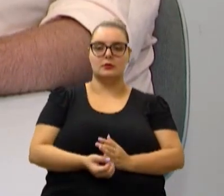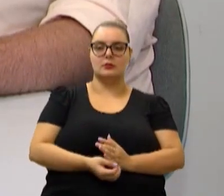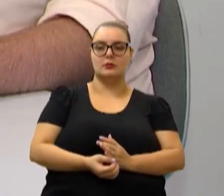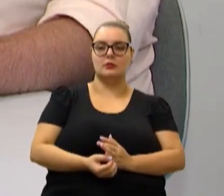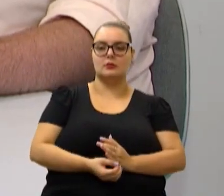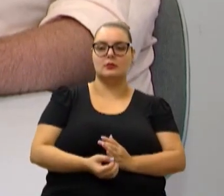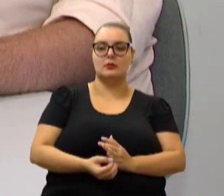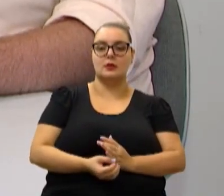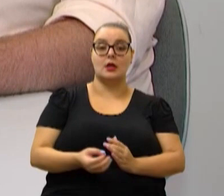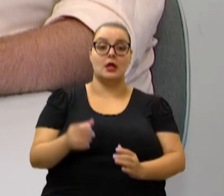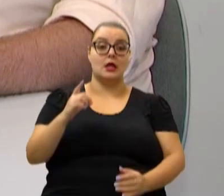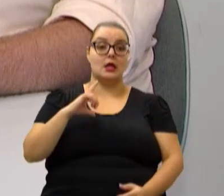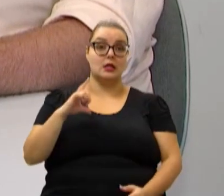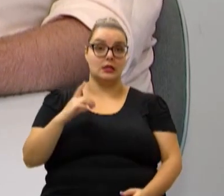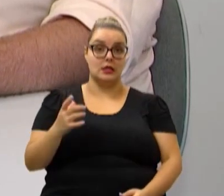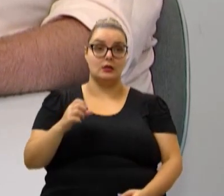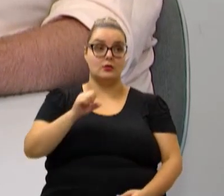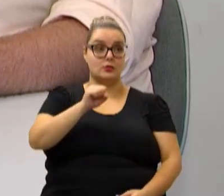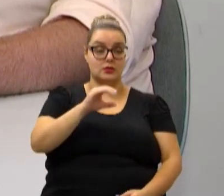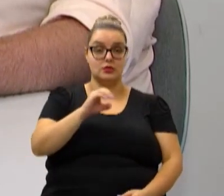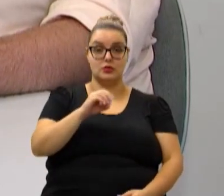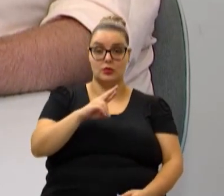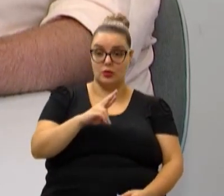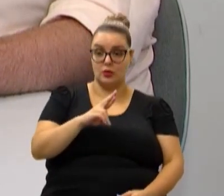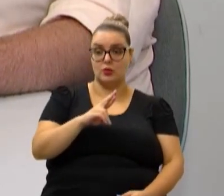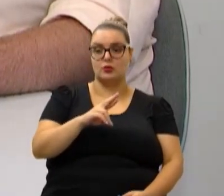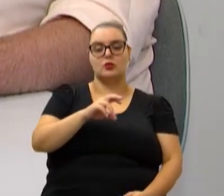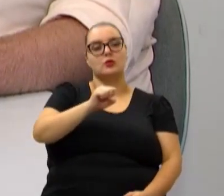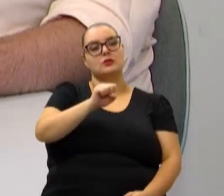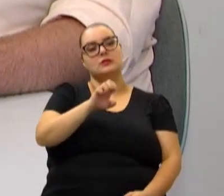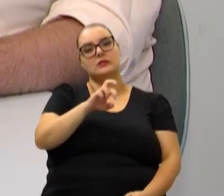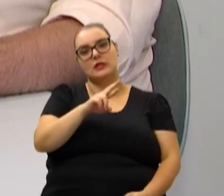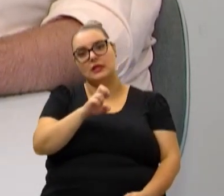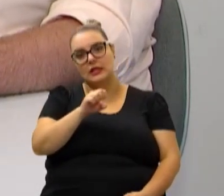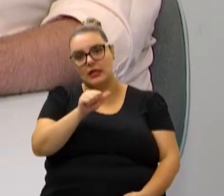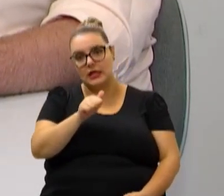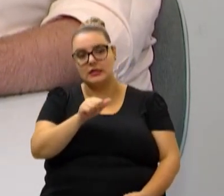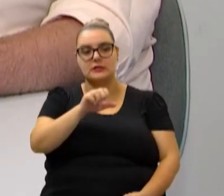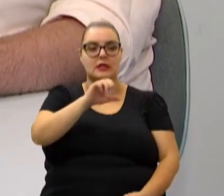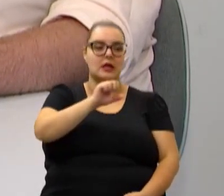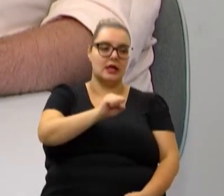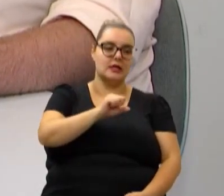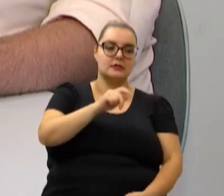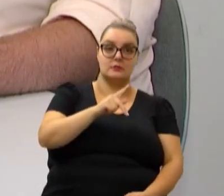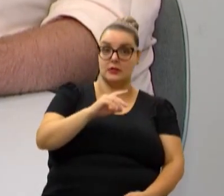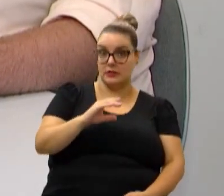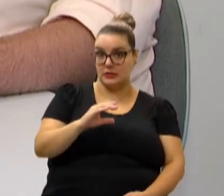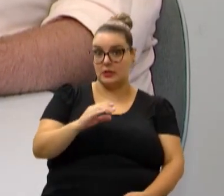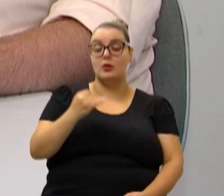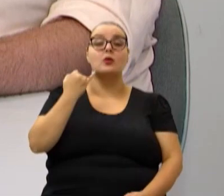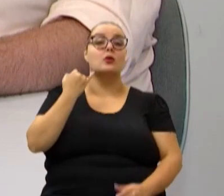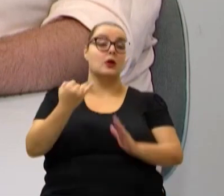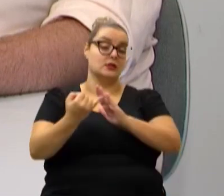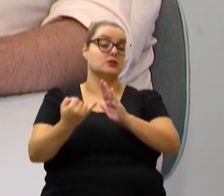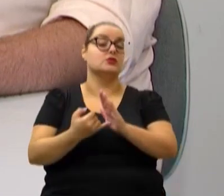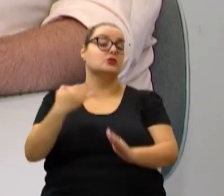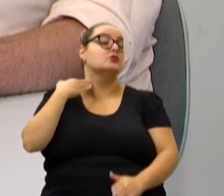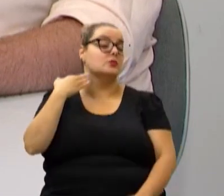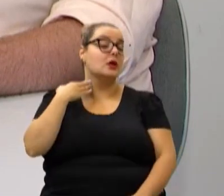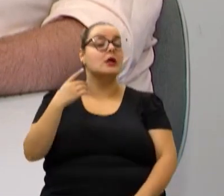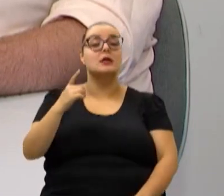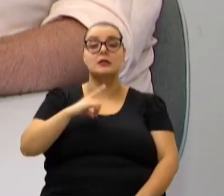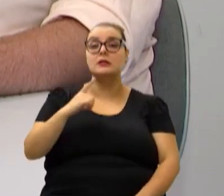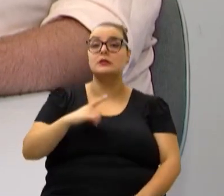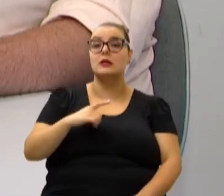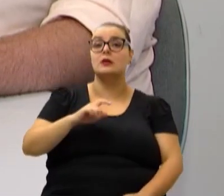coisa. Existe esse score, por exemplo, do Serasa, do SPC, mas as instituições financeiras, os bancos também têm